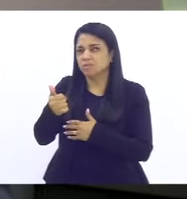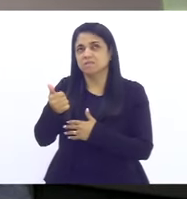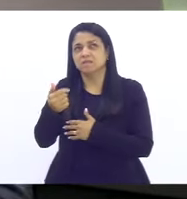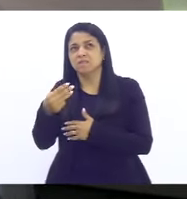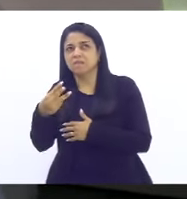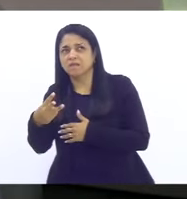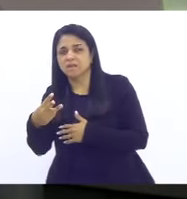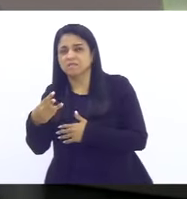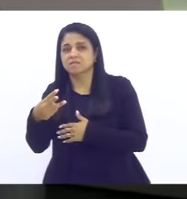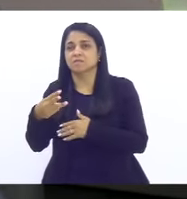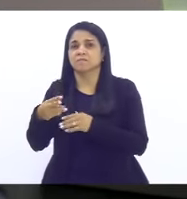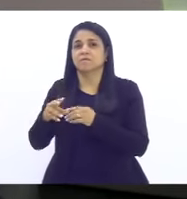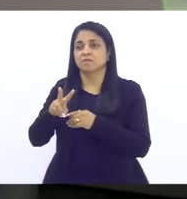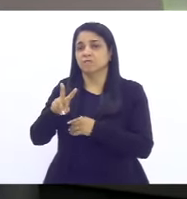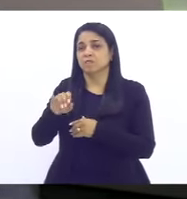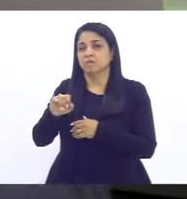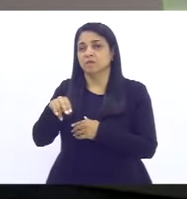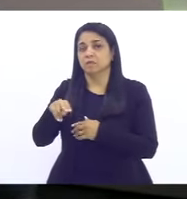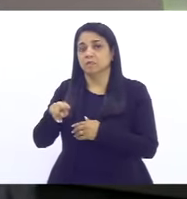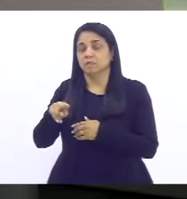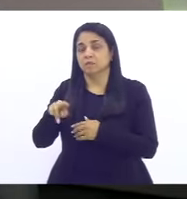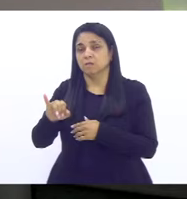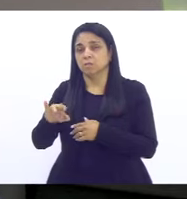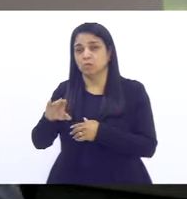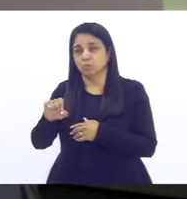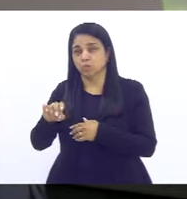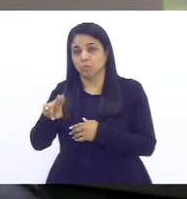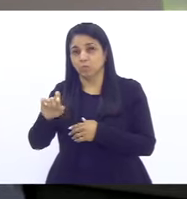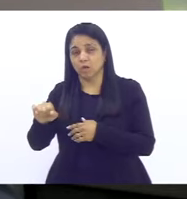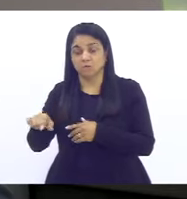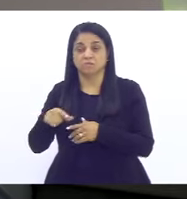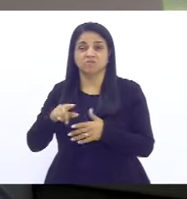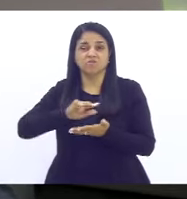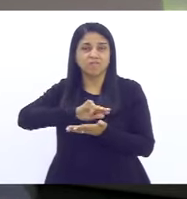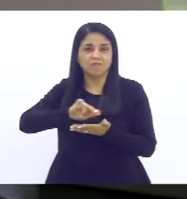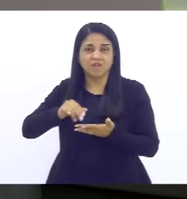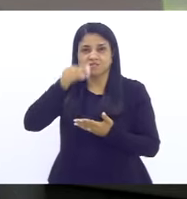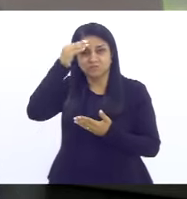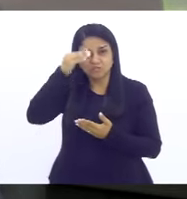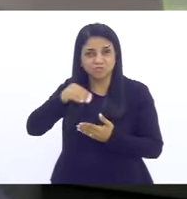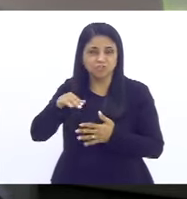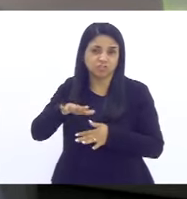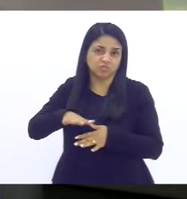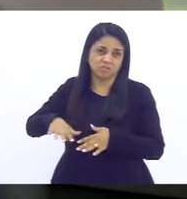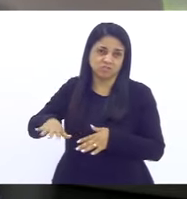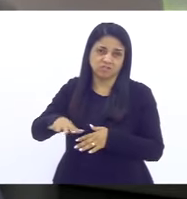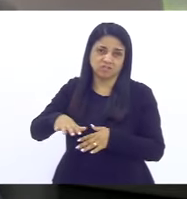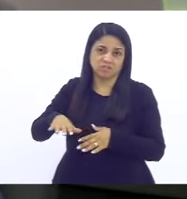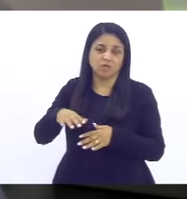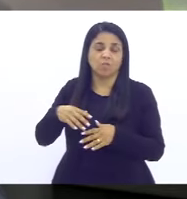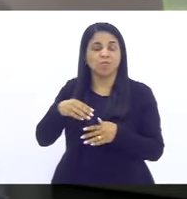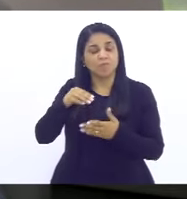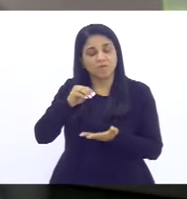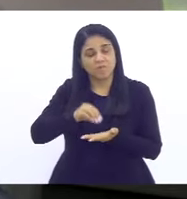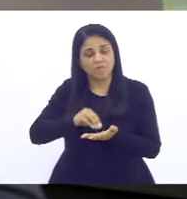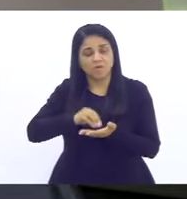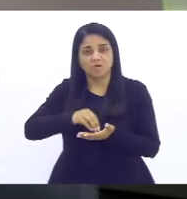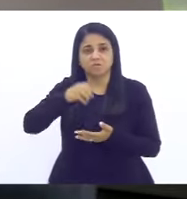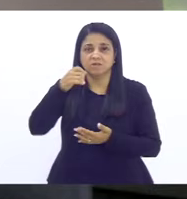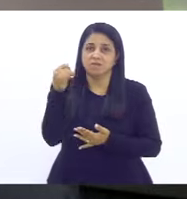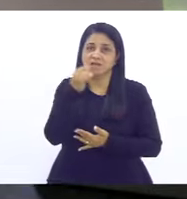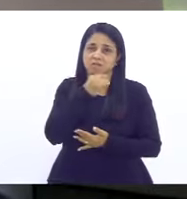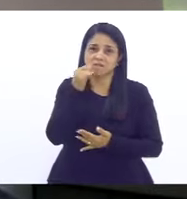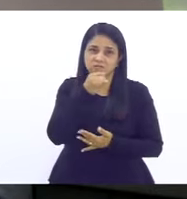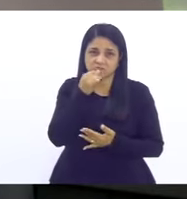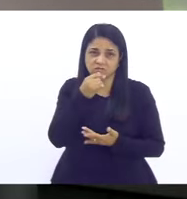Então, vários e vários investidores estão desistindo da nossa região por conta do fornecimento de energia precário, por conta de